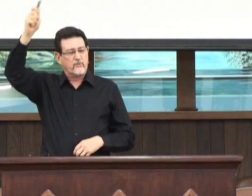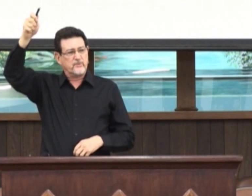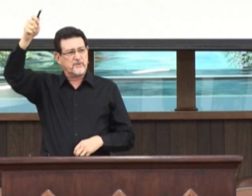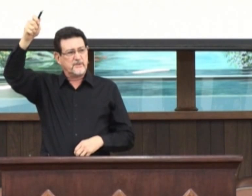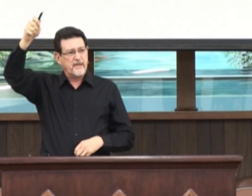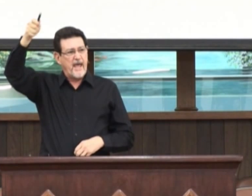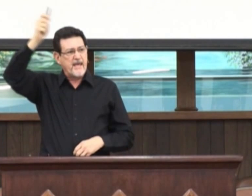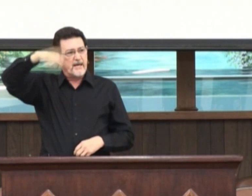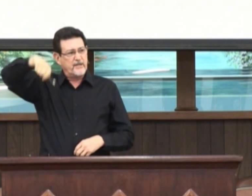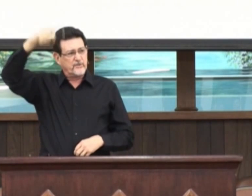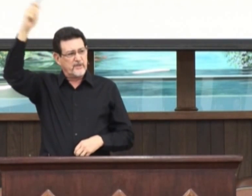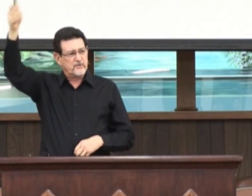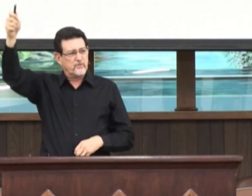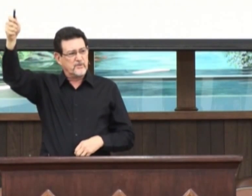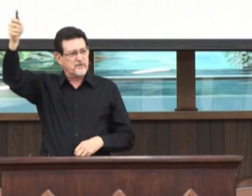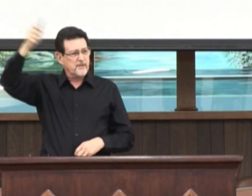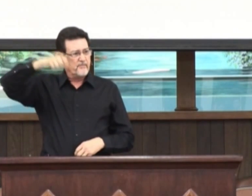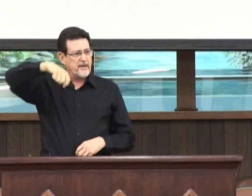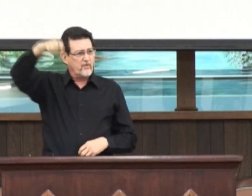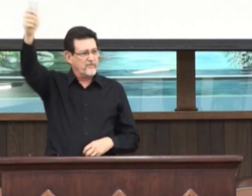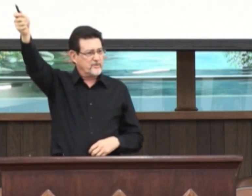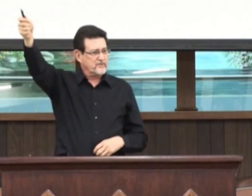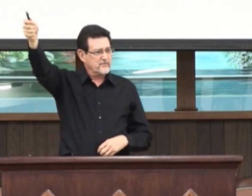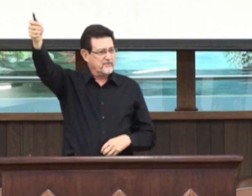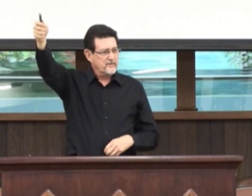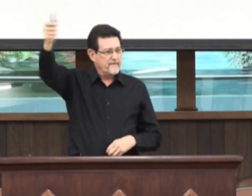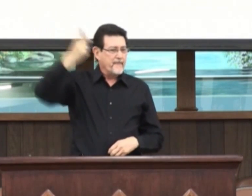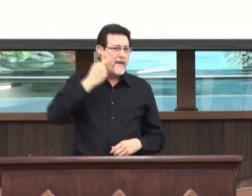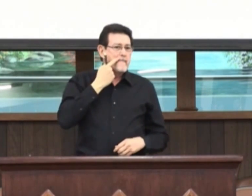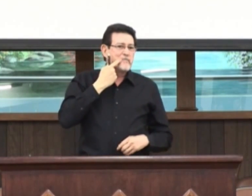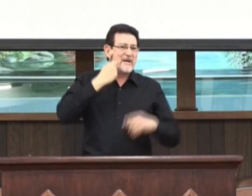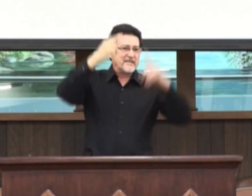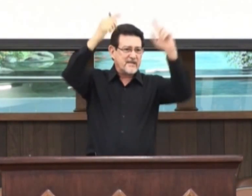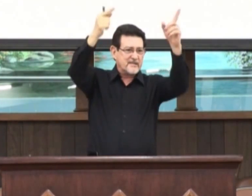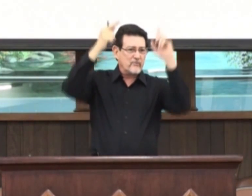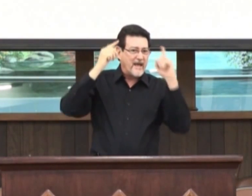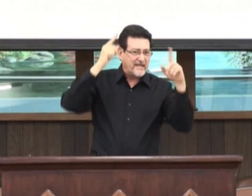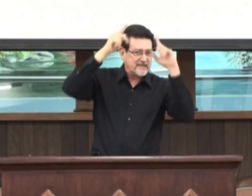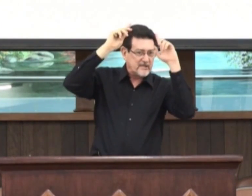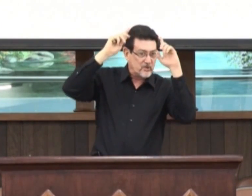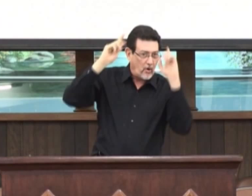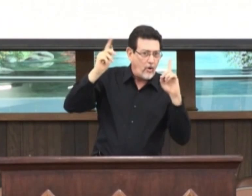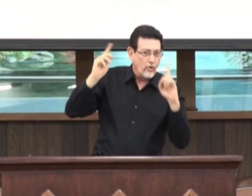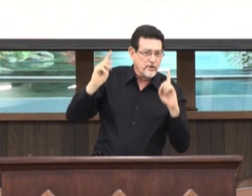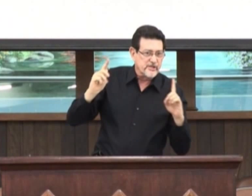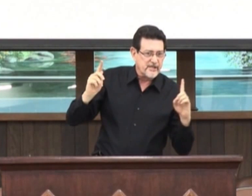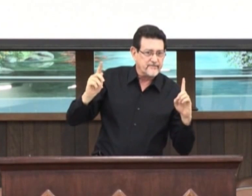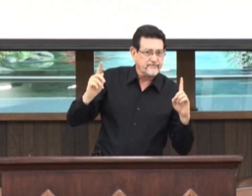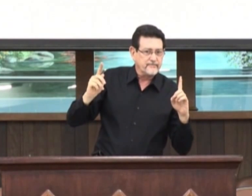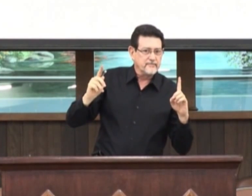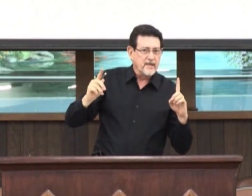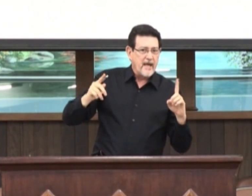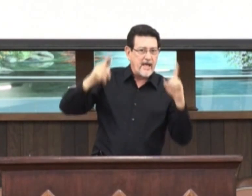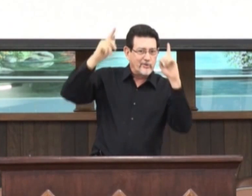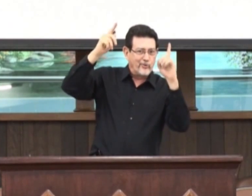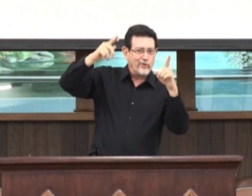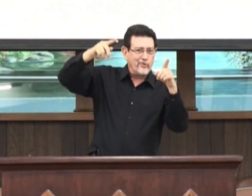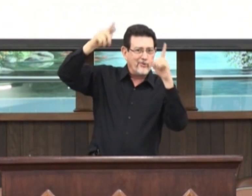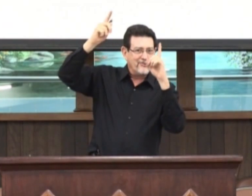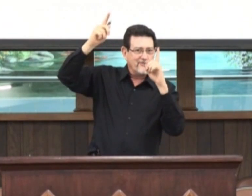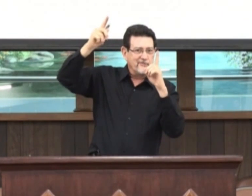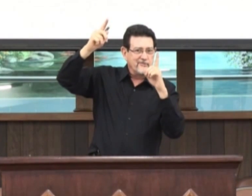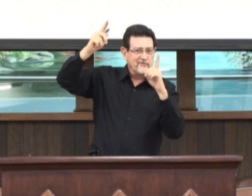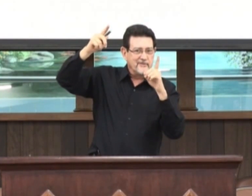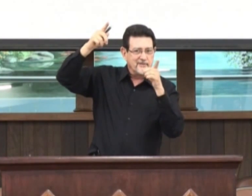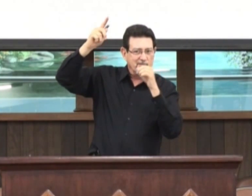de Deus em Cristo Jesus para convosco. Presta atenção nesta só hoje. Em